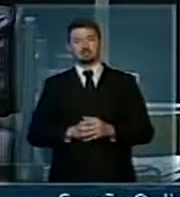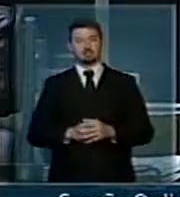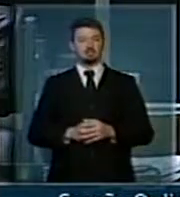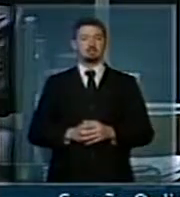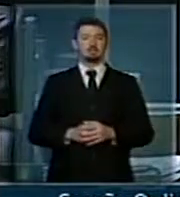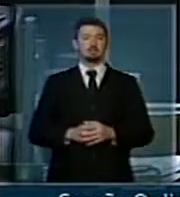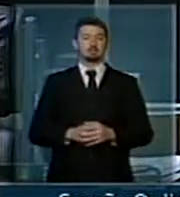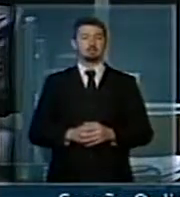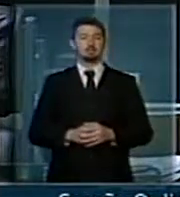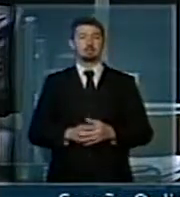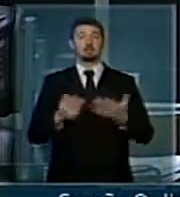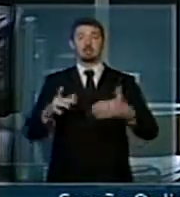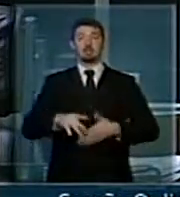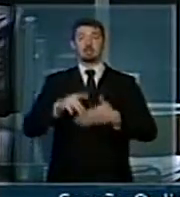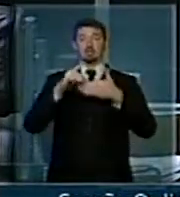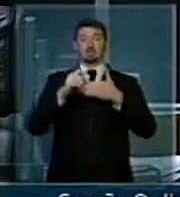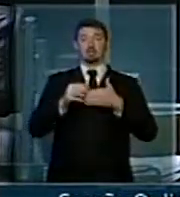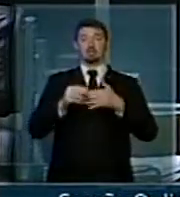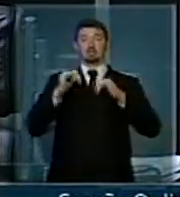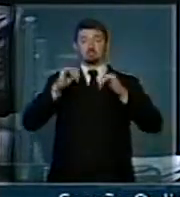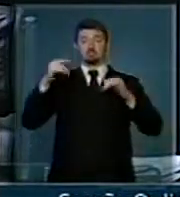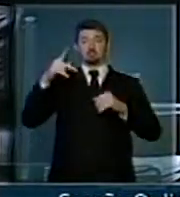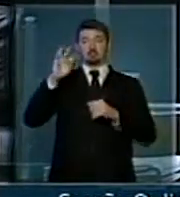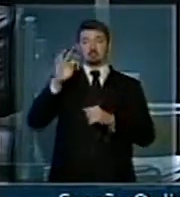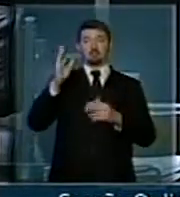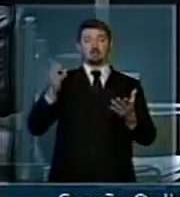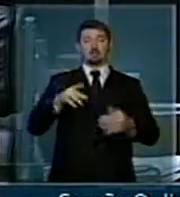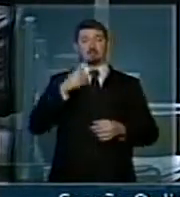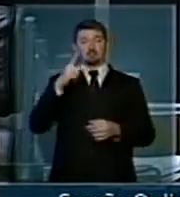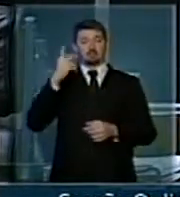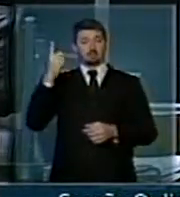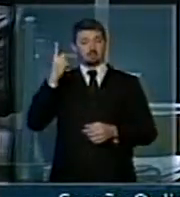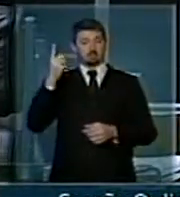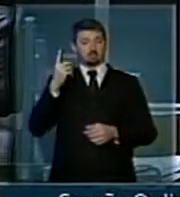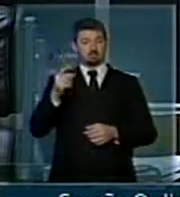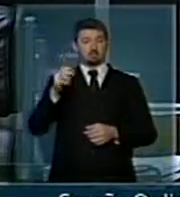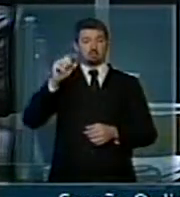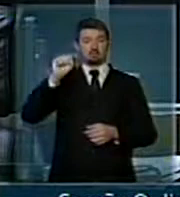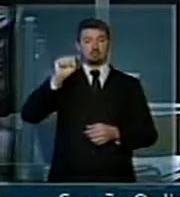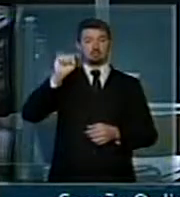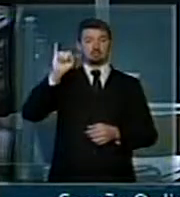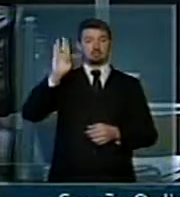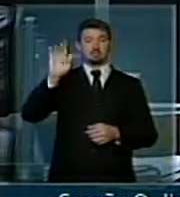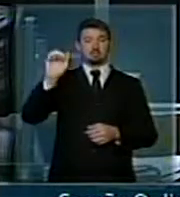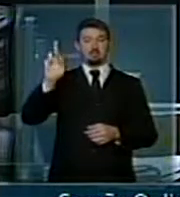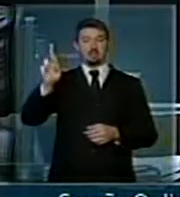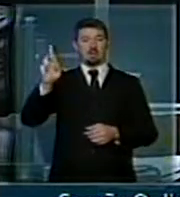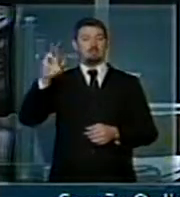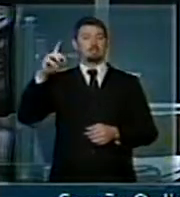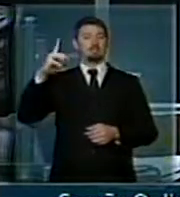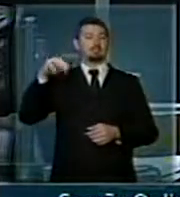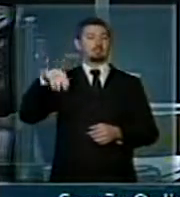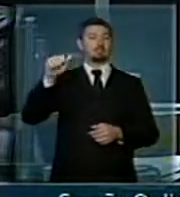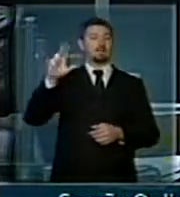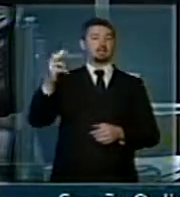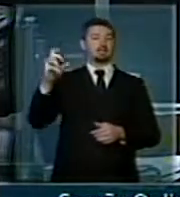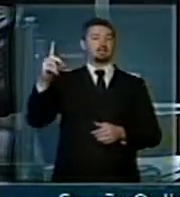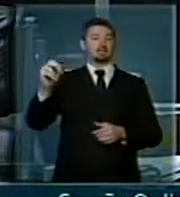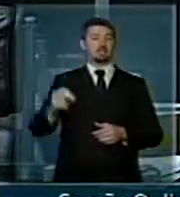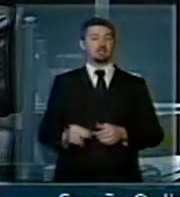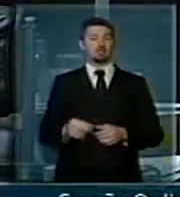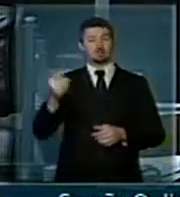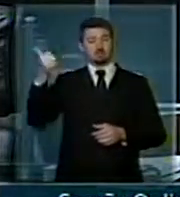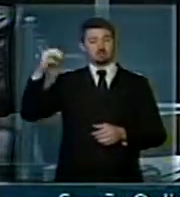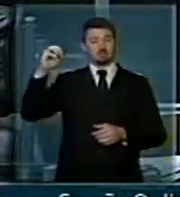Para a comunicação de liderança pelo PT, concedo a palavra ao deputado Sibá Machado. Vossa Excelência dispõe de até